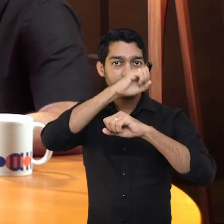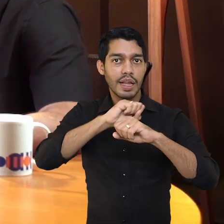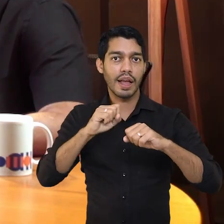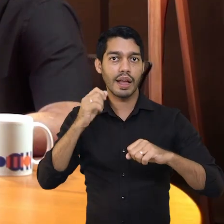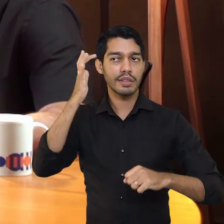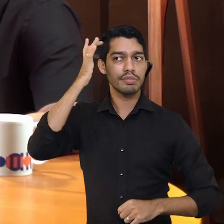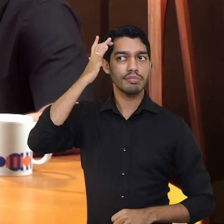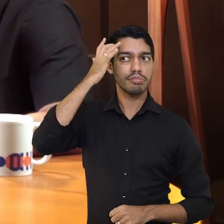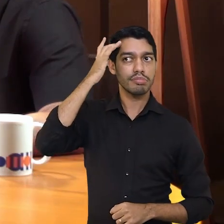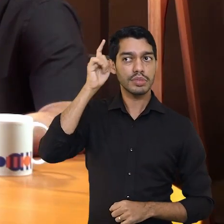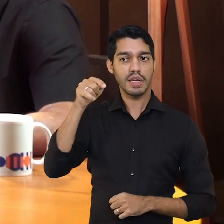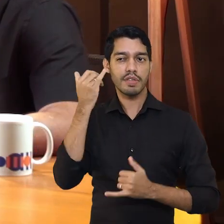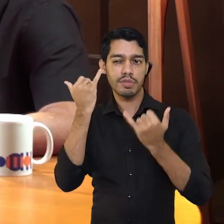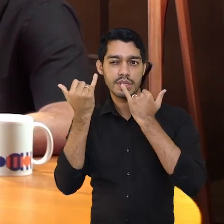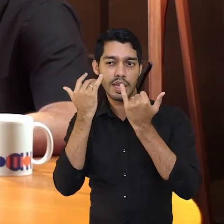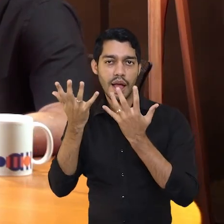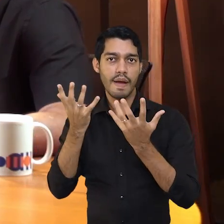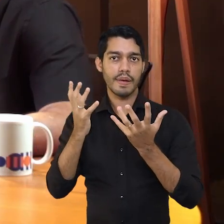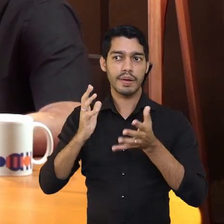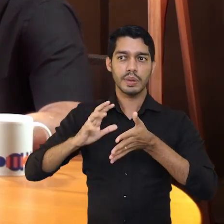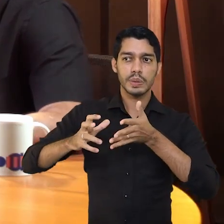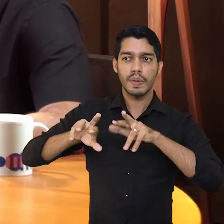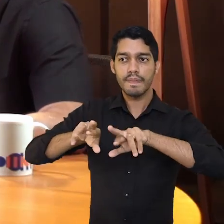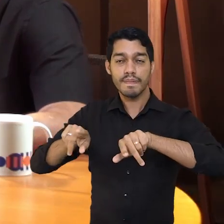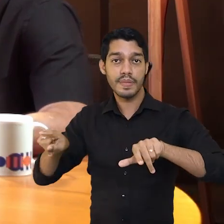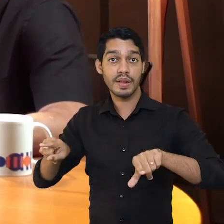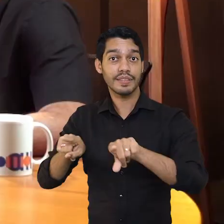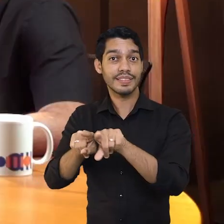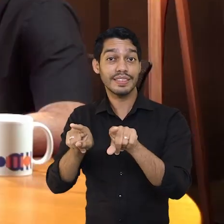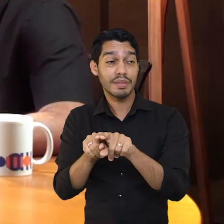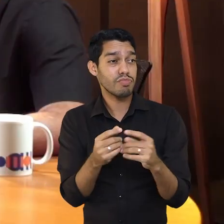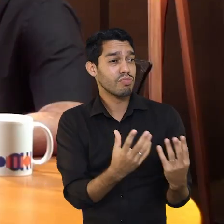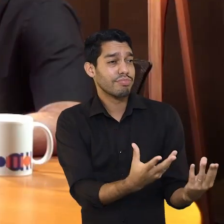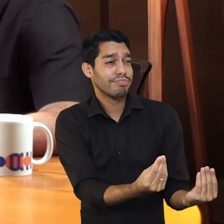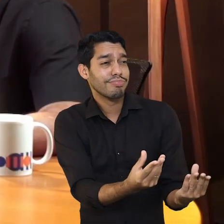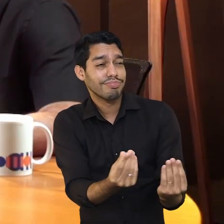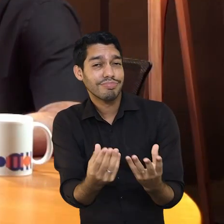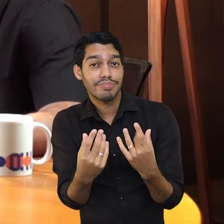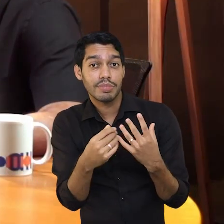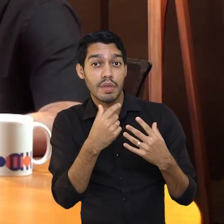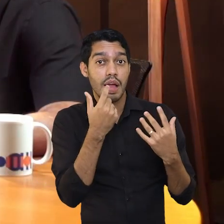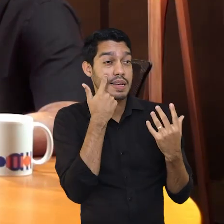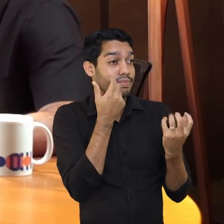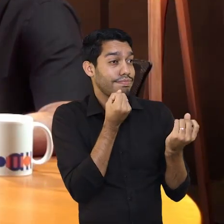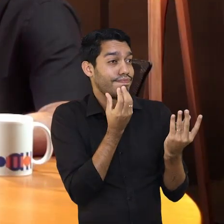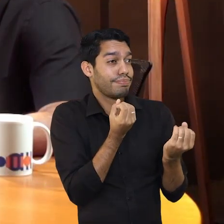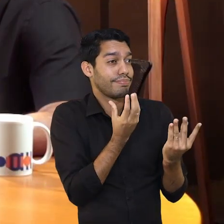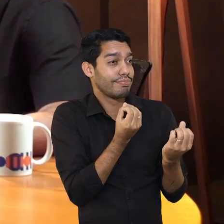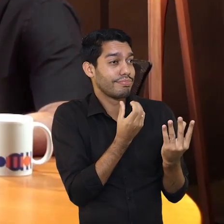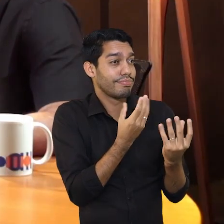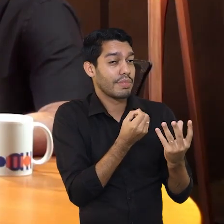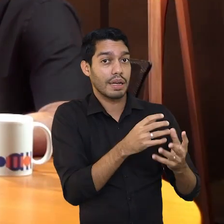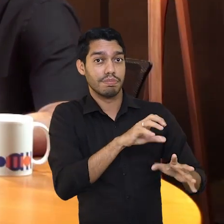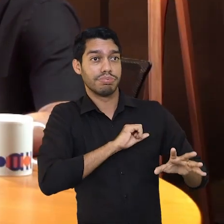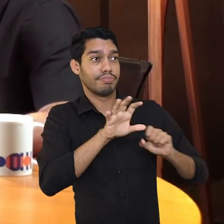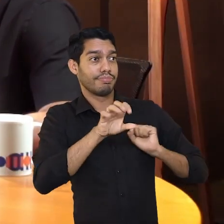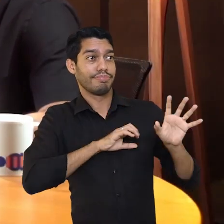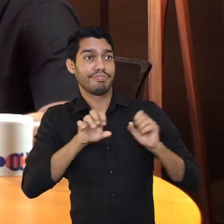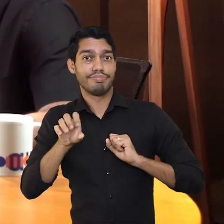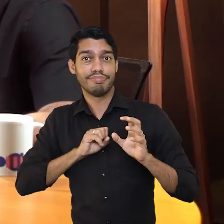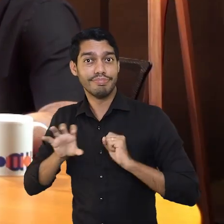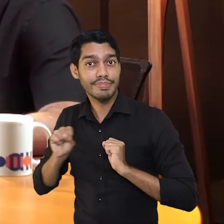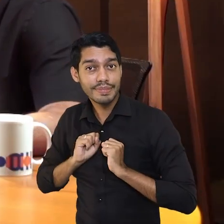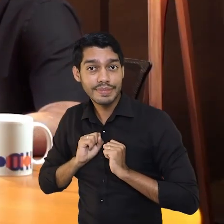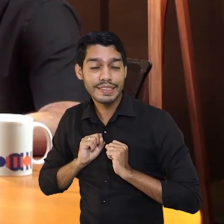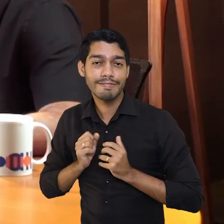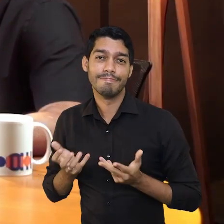interpretar informações, dados e recebendo de todos os lados informações a cada segundo nos pop-ups que tem nos